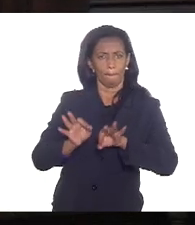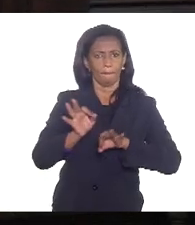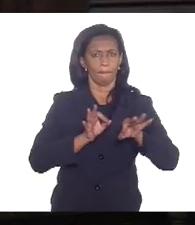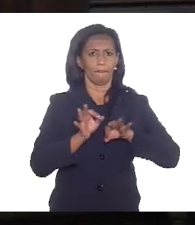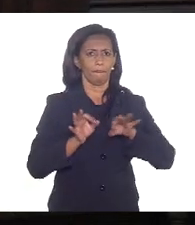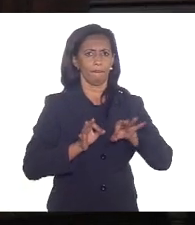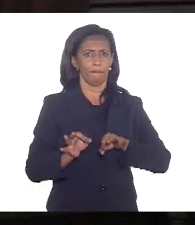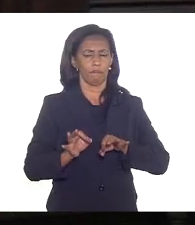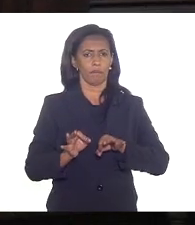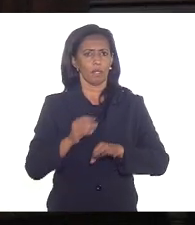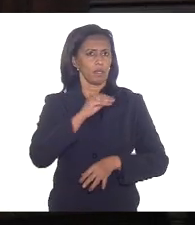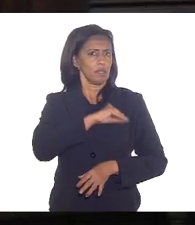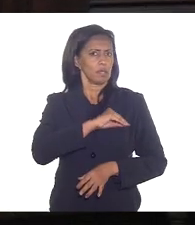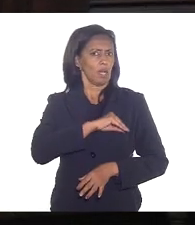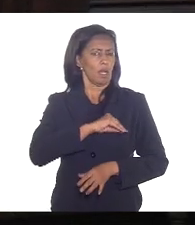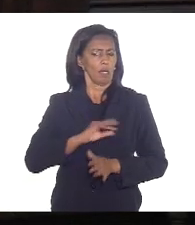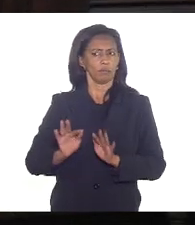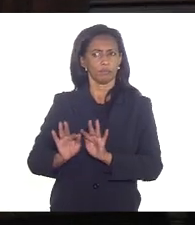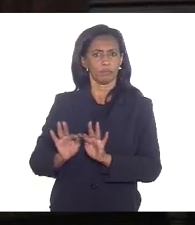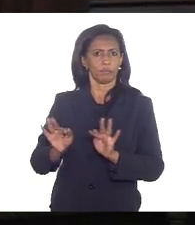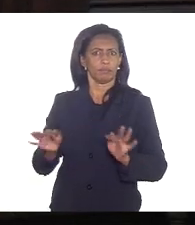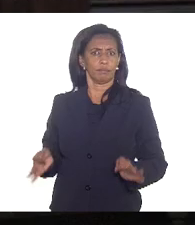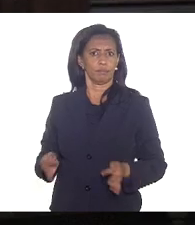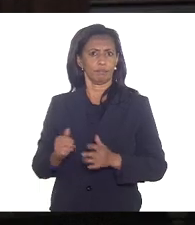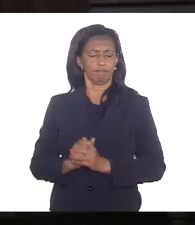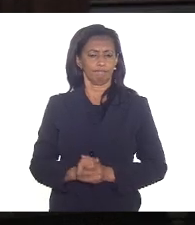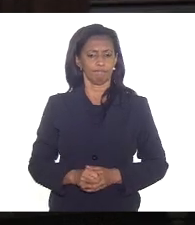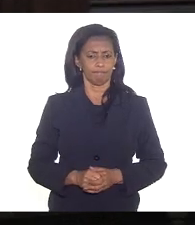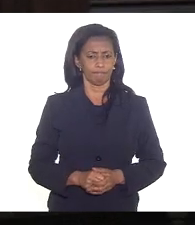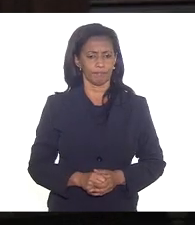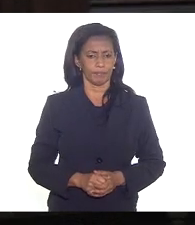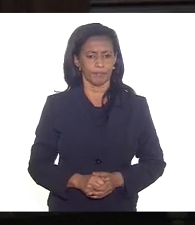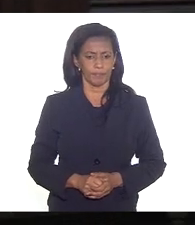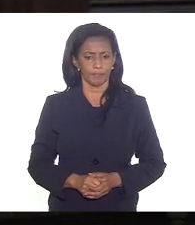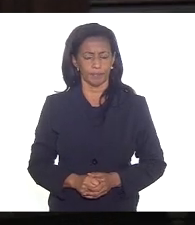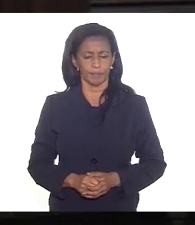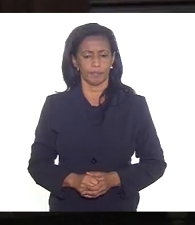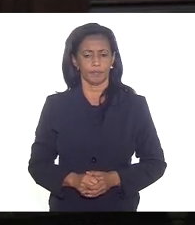salários simplificado da Saúde